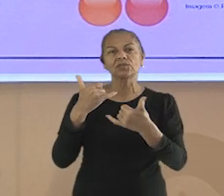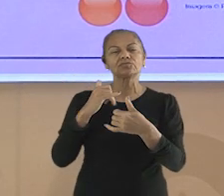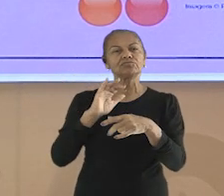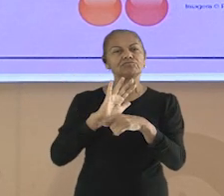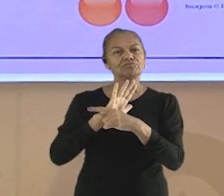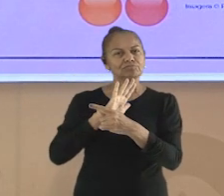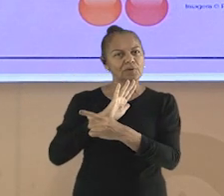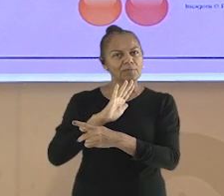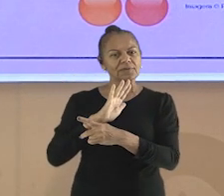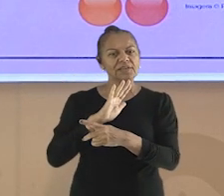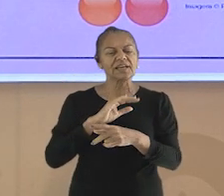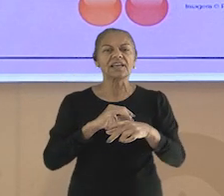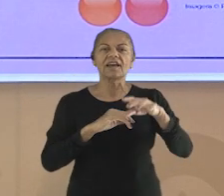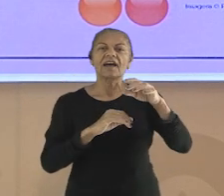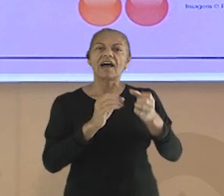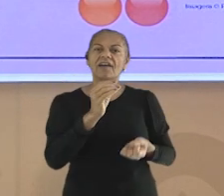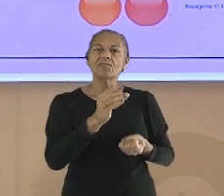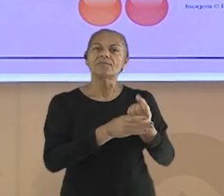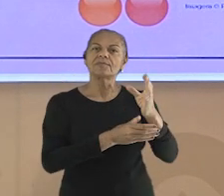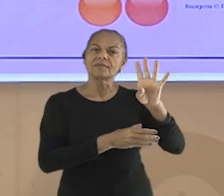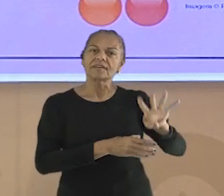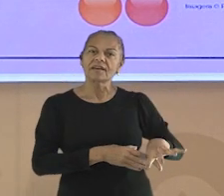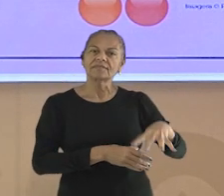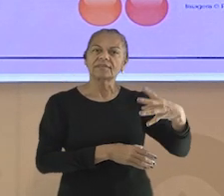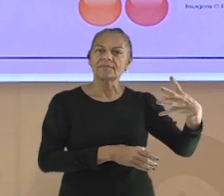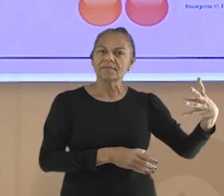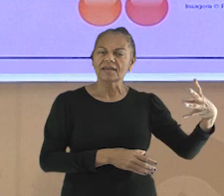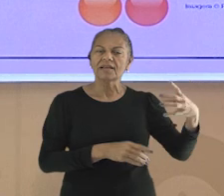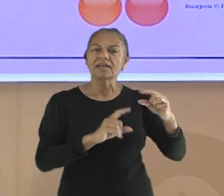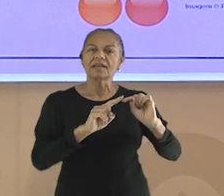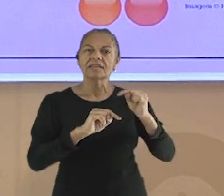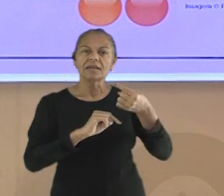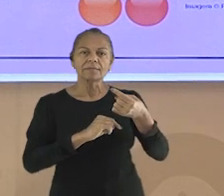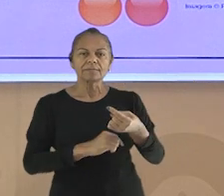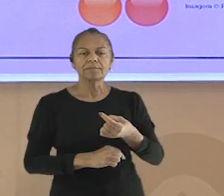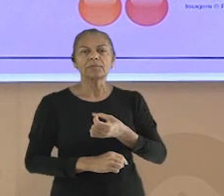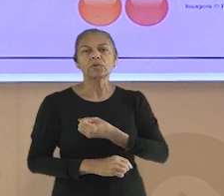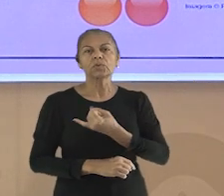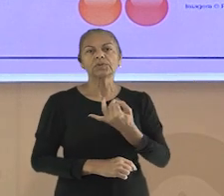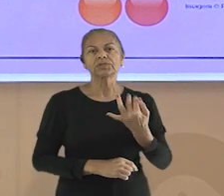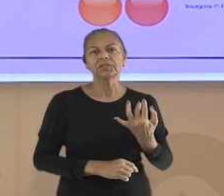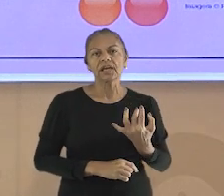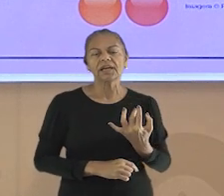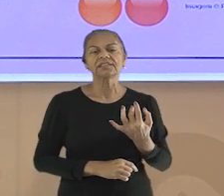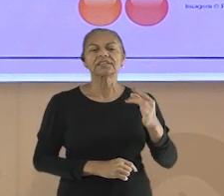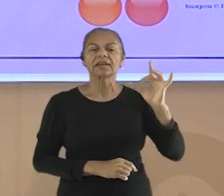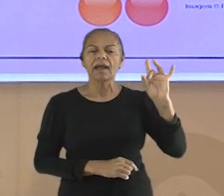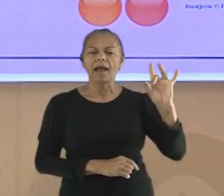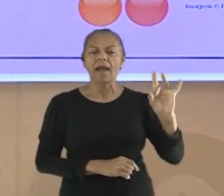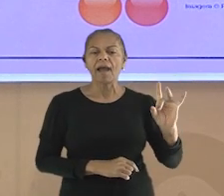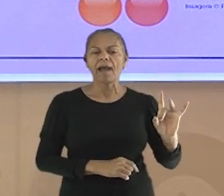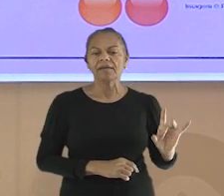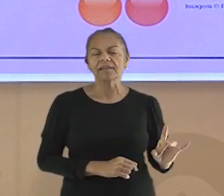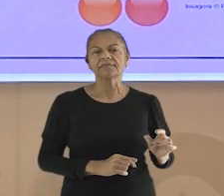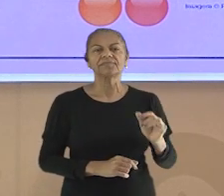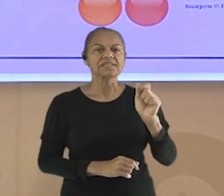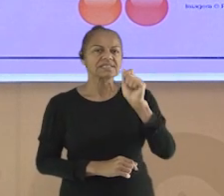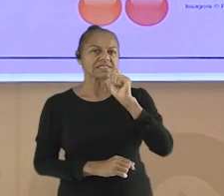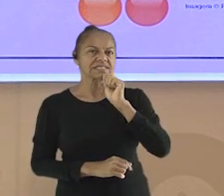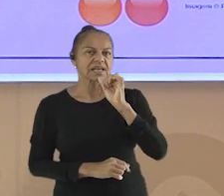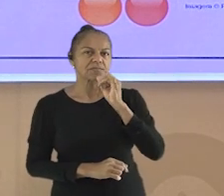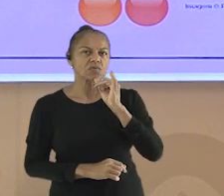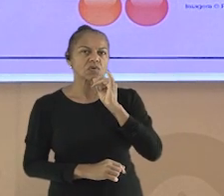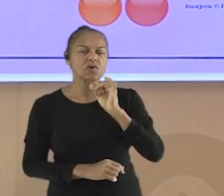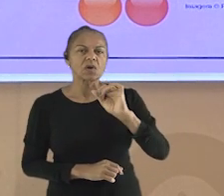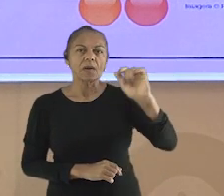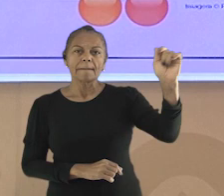primeiro identificar os tipos de brinquedo dele. E depois vamos contar as quantidades um a um. Então, vamos ver o que